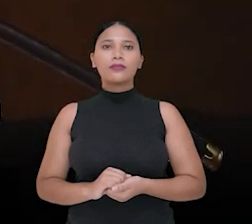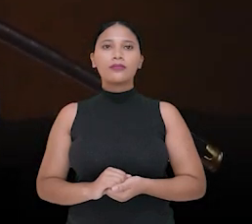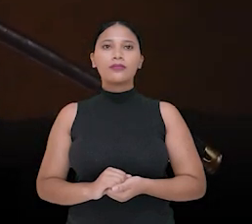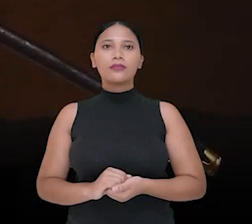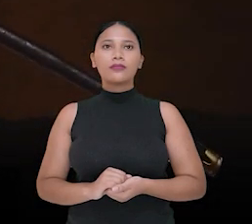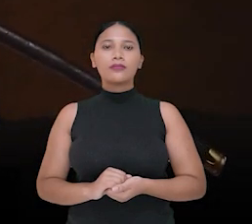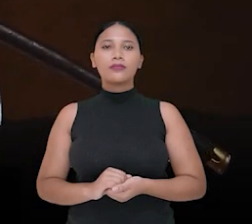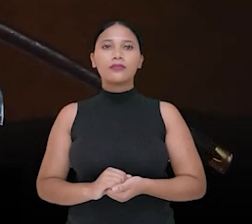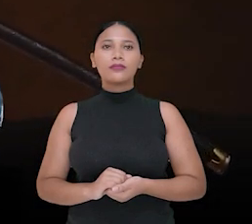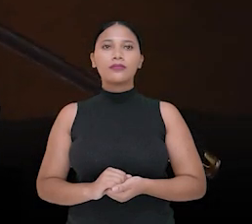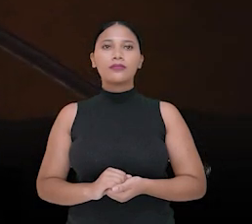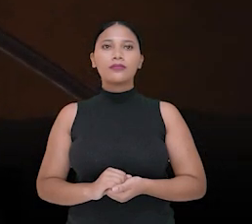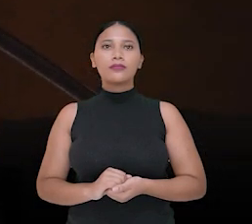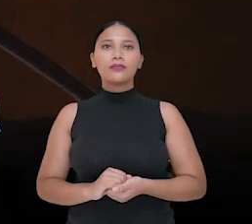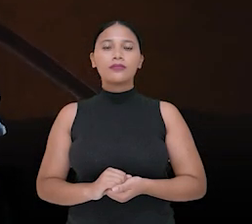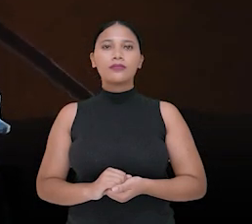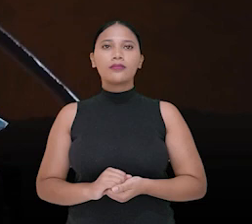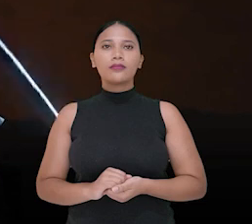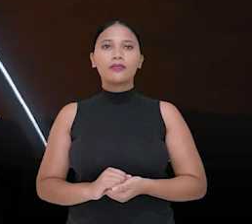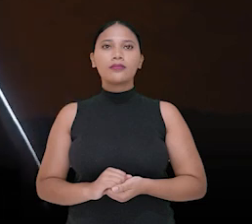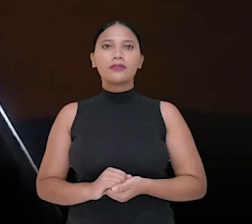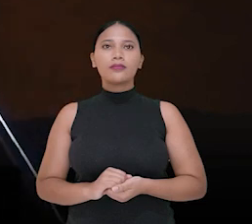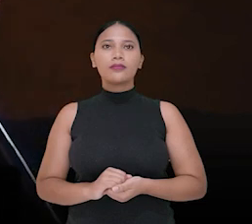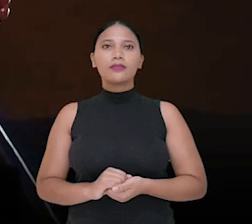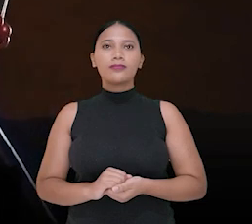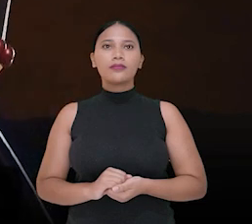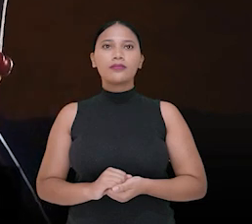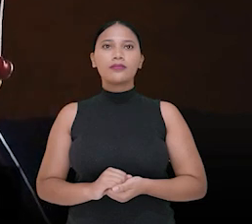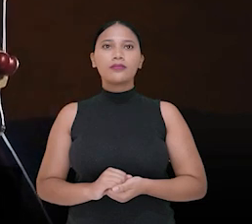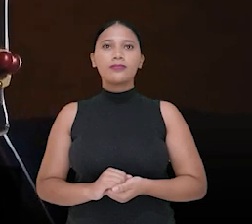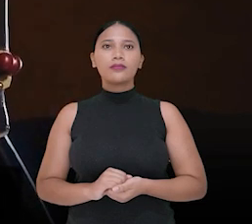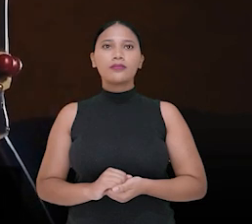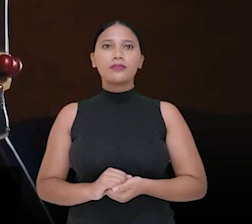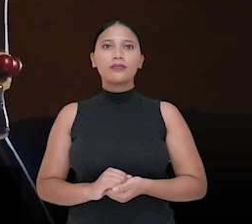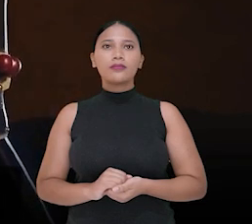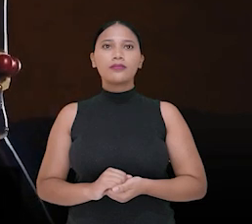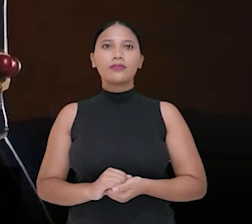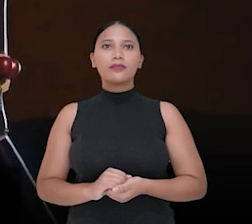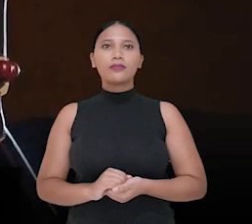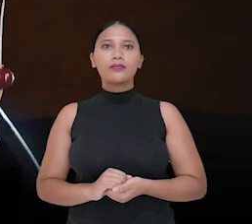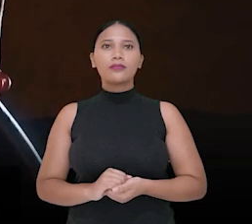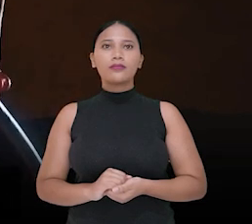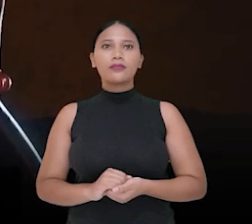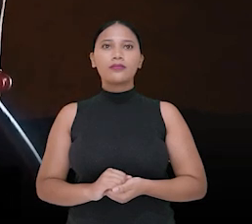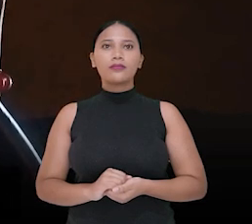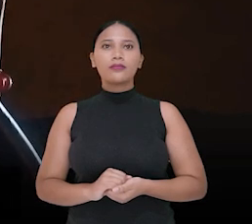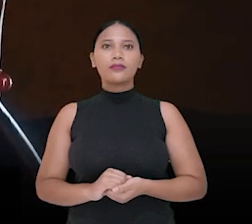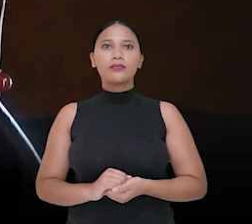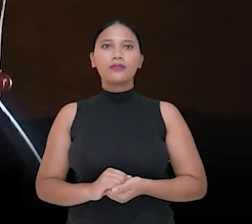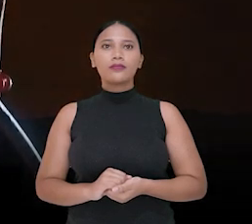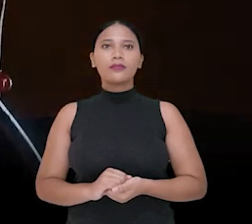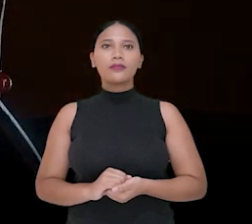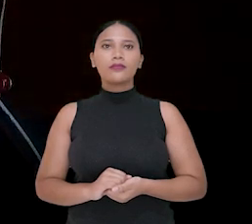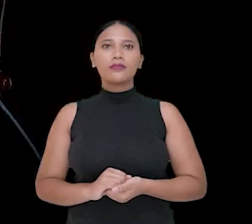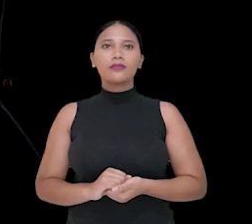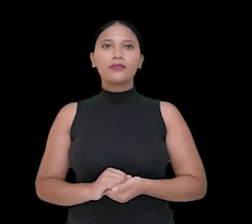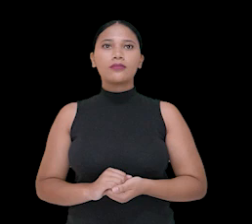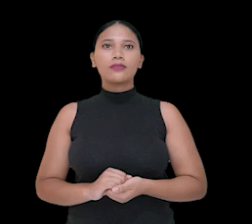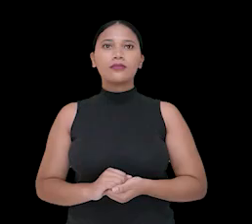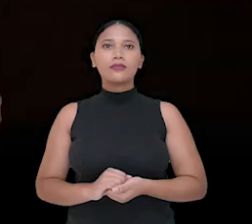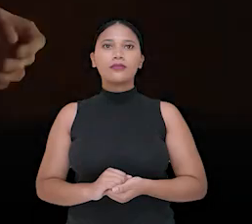Ojo ketari. Waga tami no kizuna o nakake tamaiso.